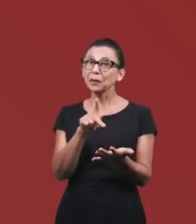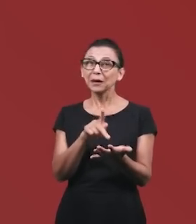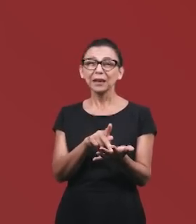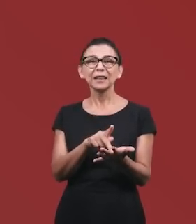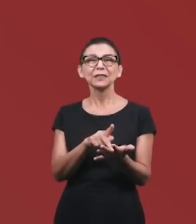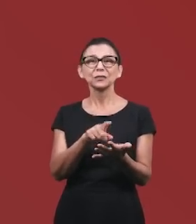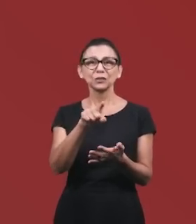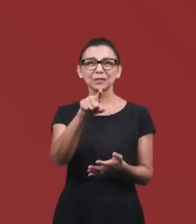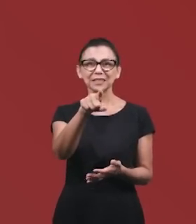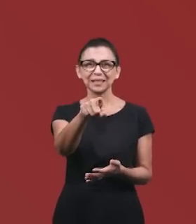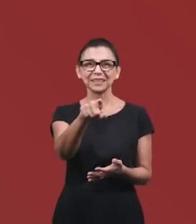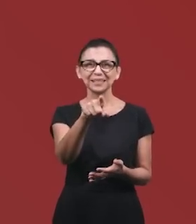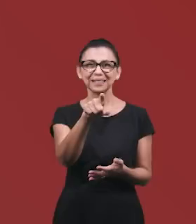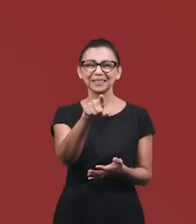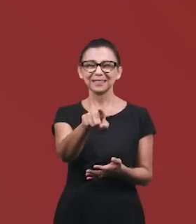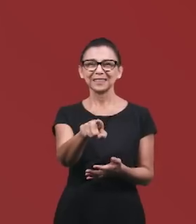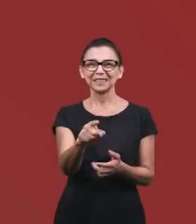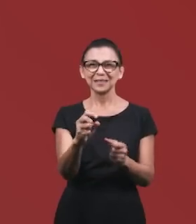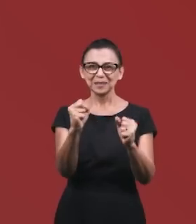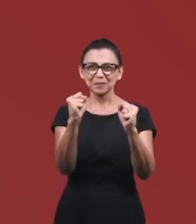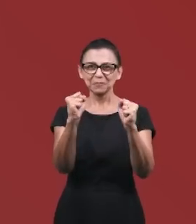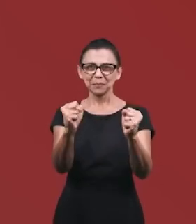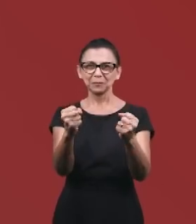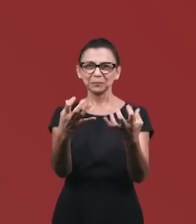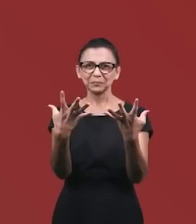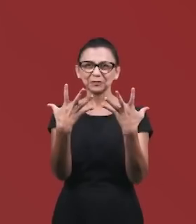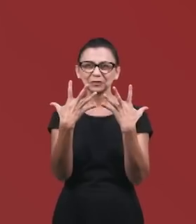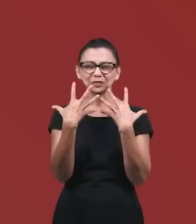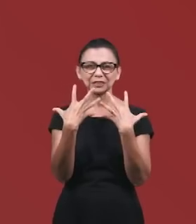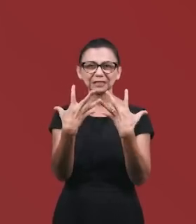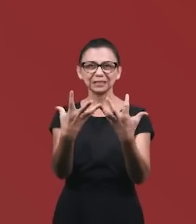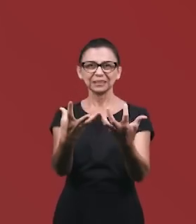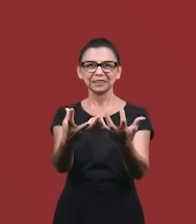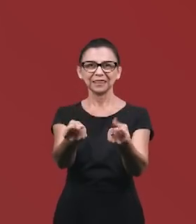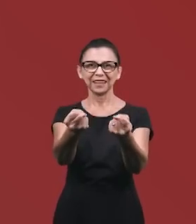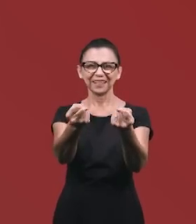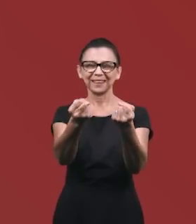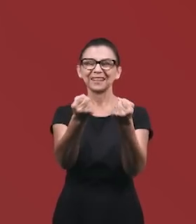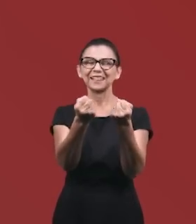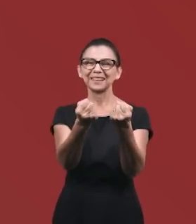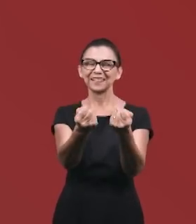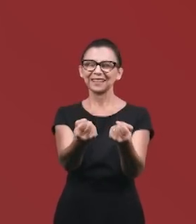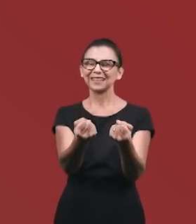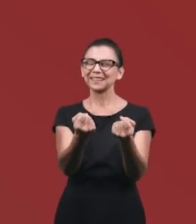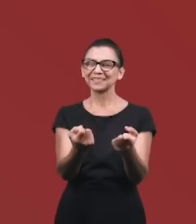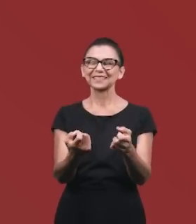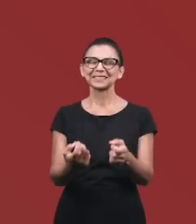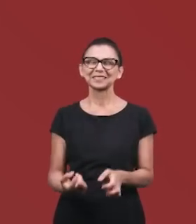verdadeiro que o homem pode ter.